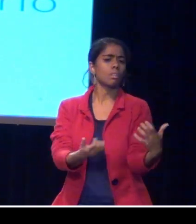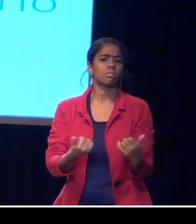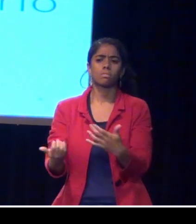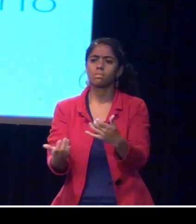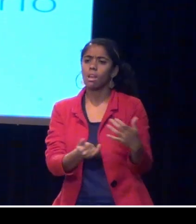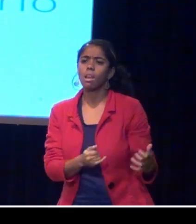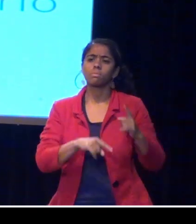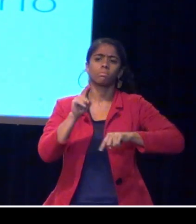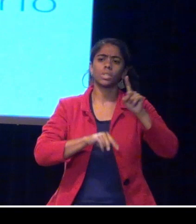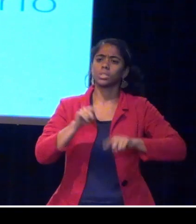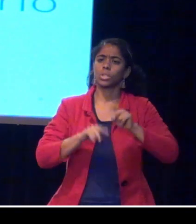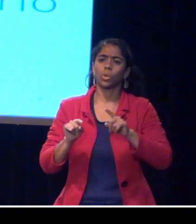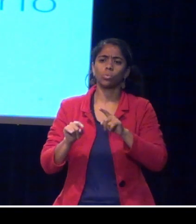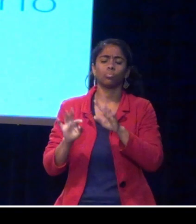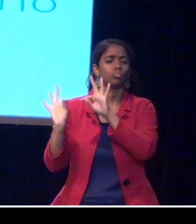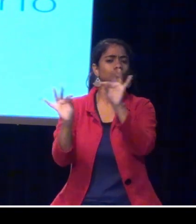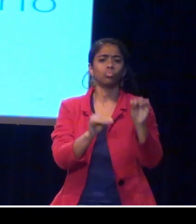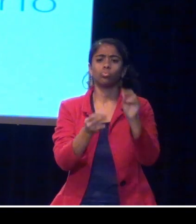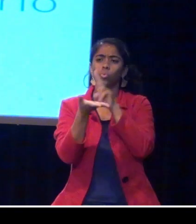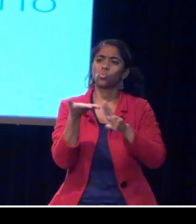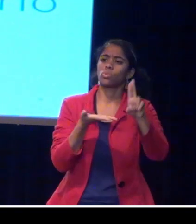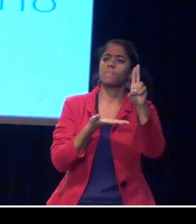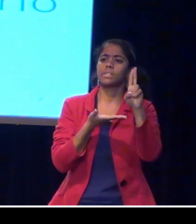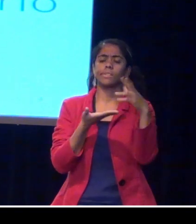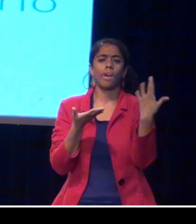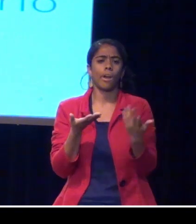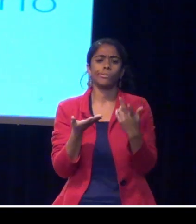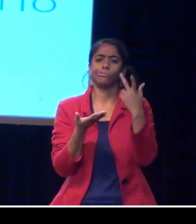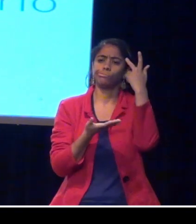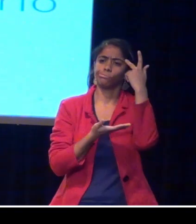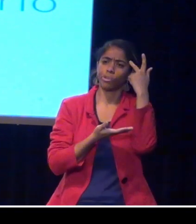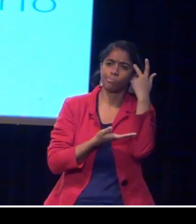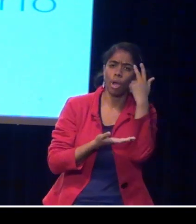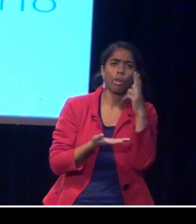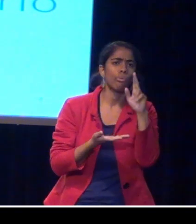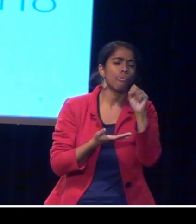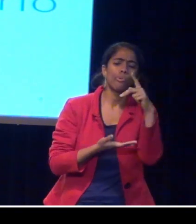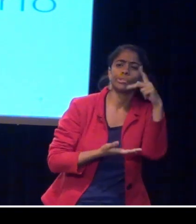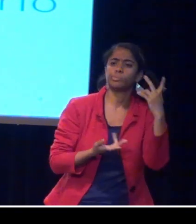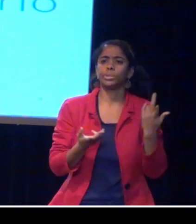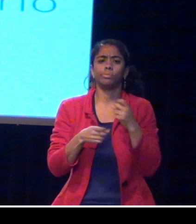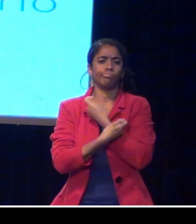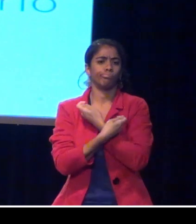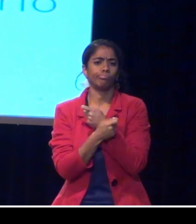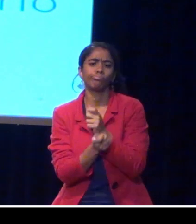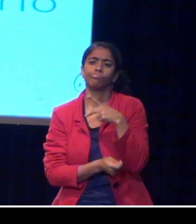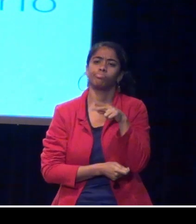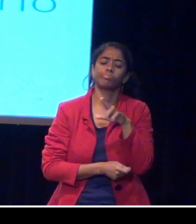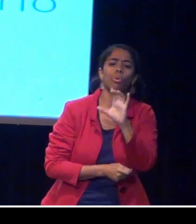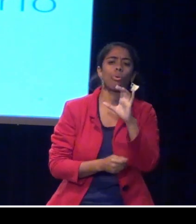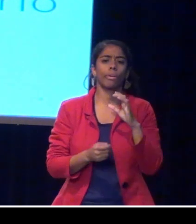universidades. Então, teses e dissertações da USP, da PUC, de qualquer lugar, da